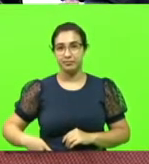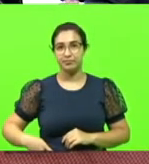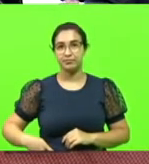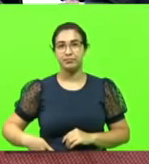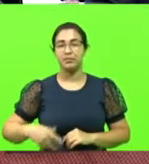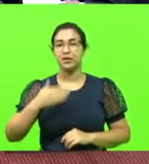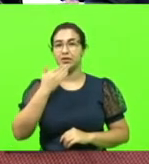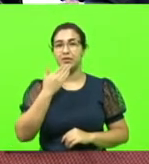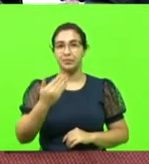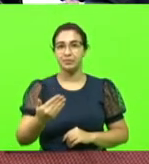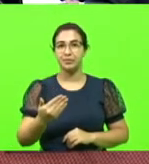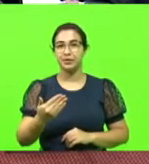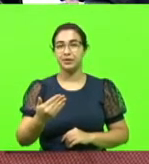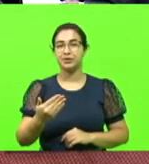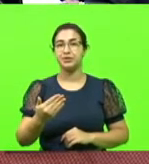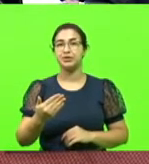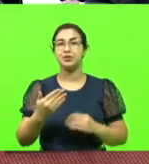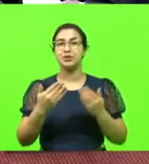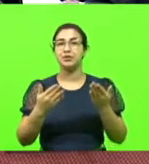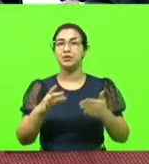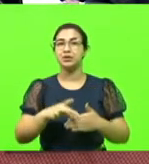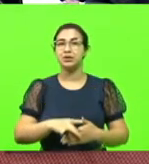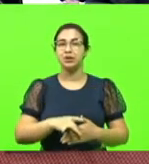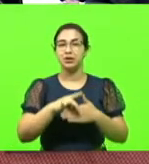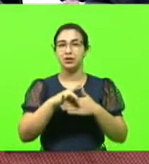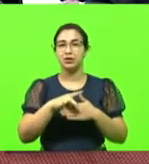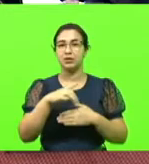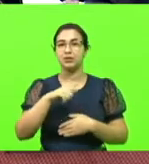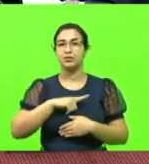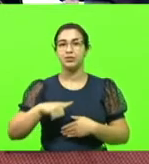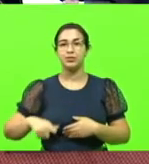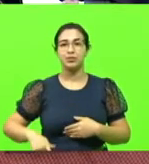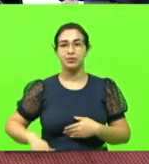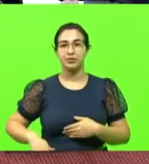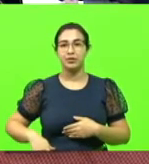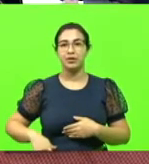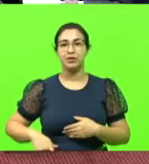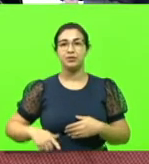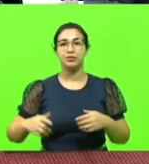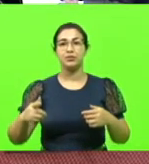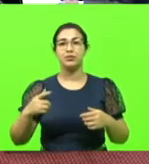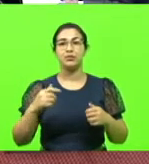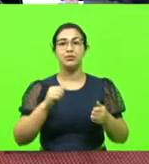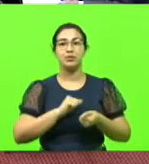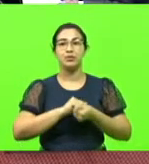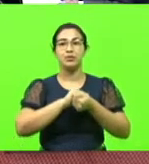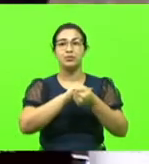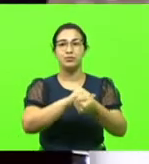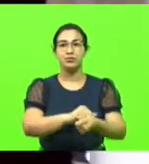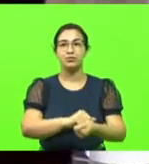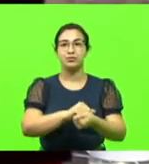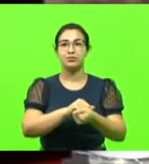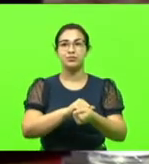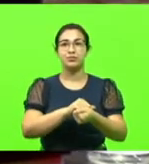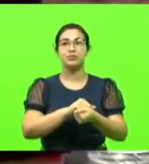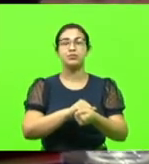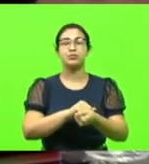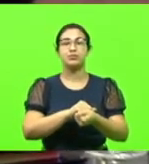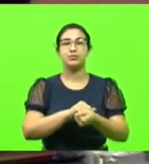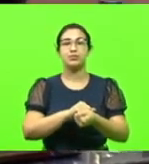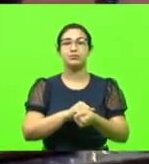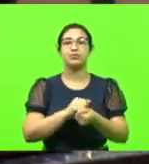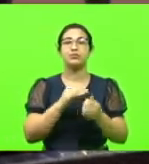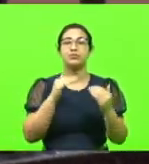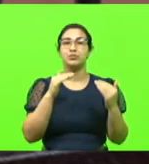pedir data vênia ao líder do governo e vou acompanhar o voto do